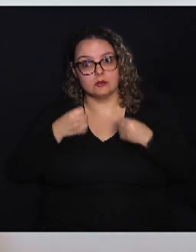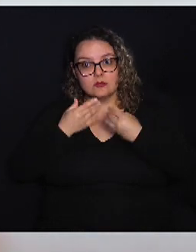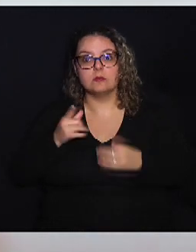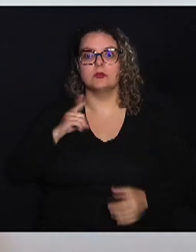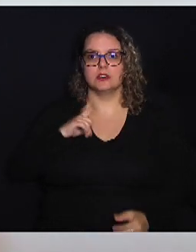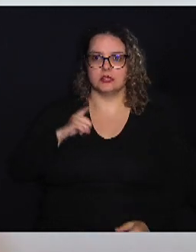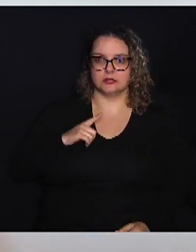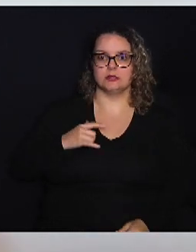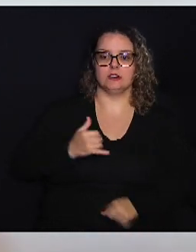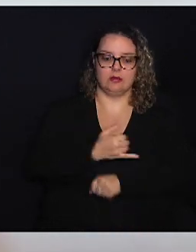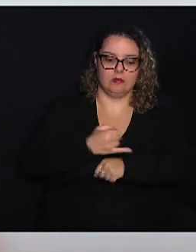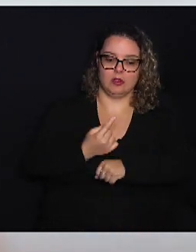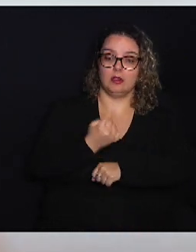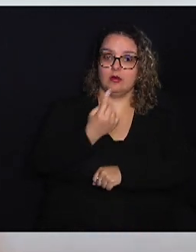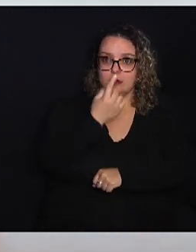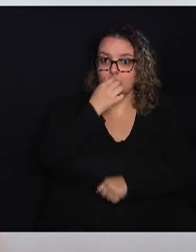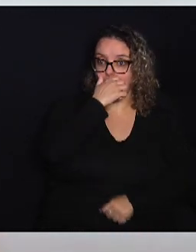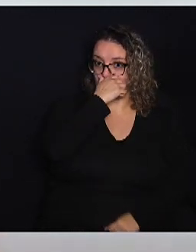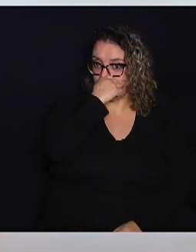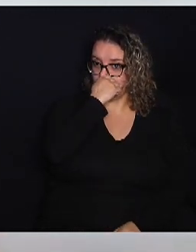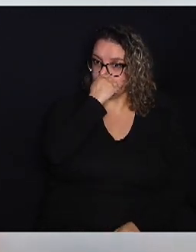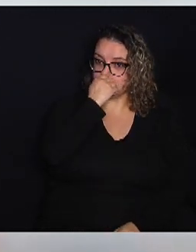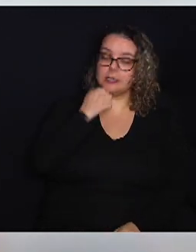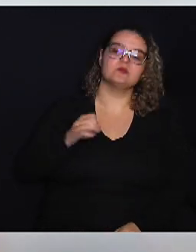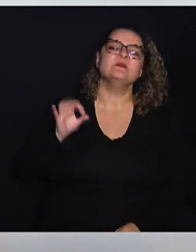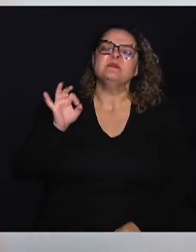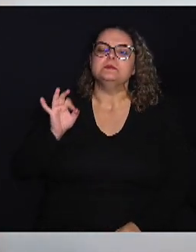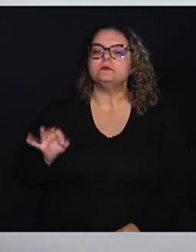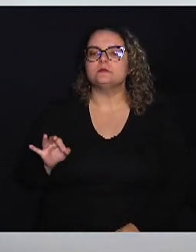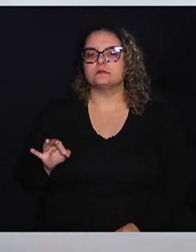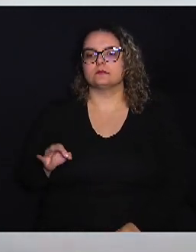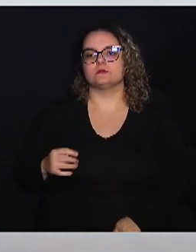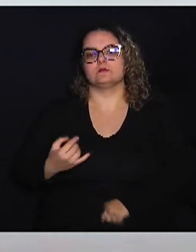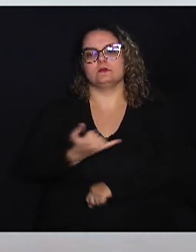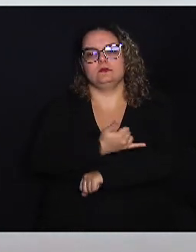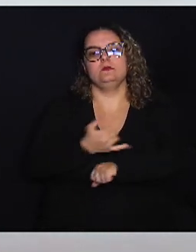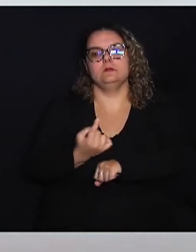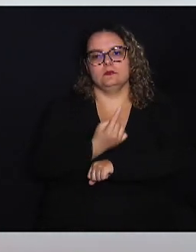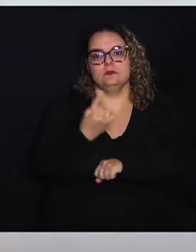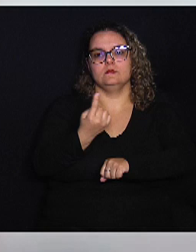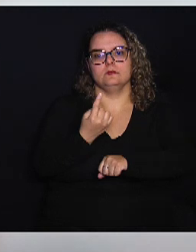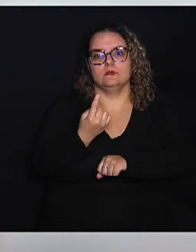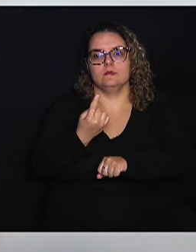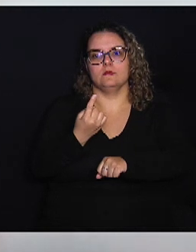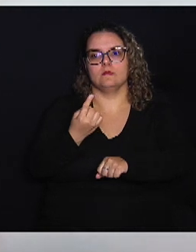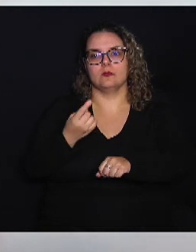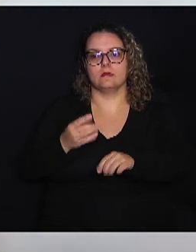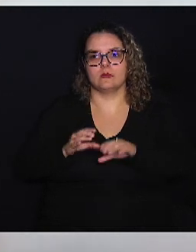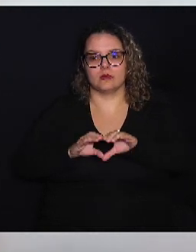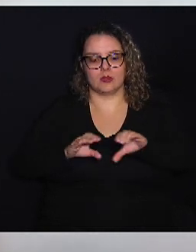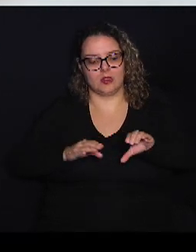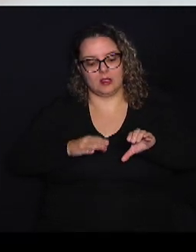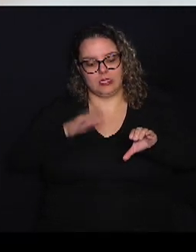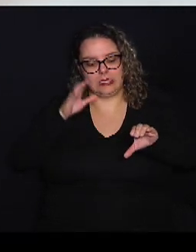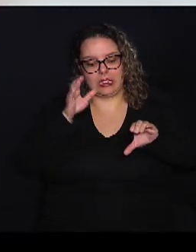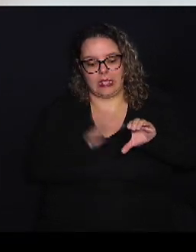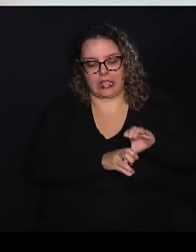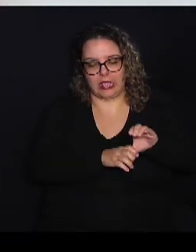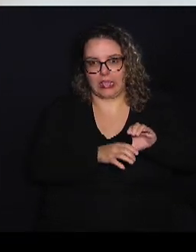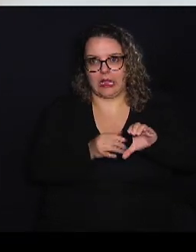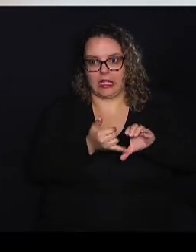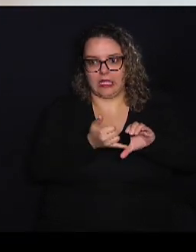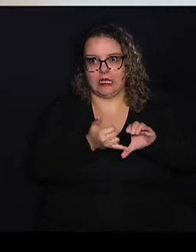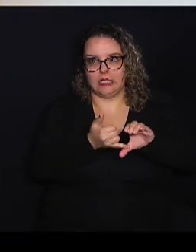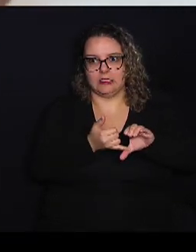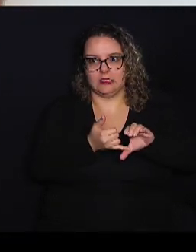esse colesterol elevado. Só que a chance desse colesterol entrar na parede da veia, ele